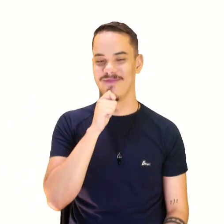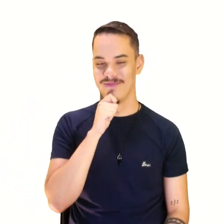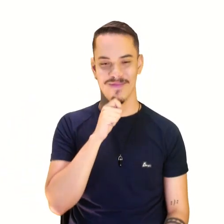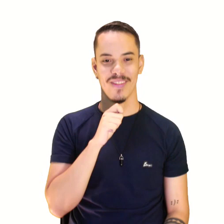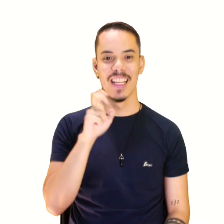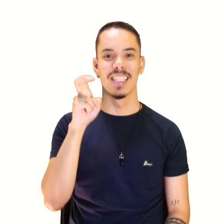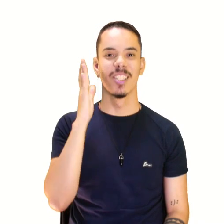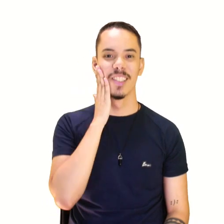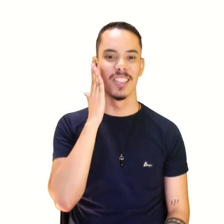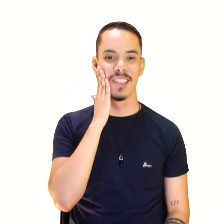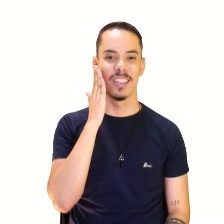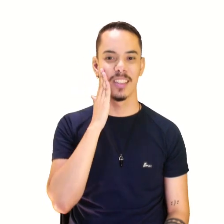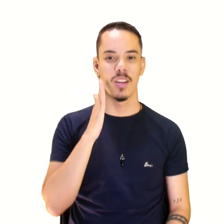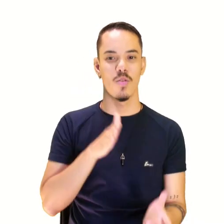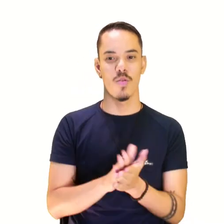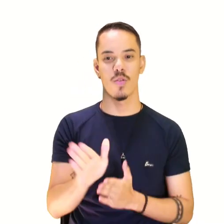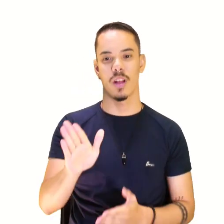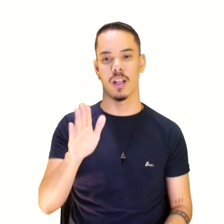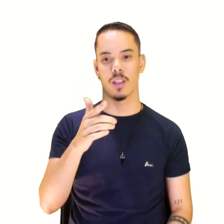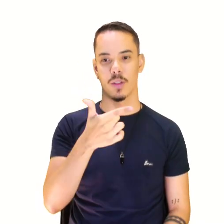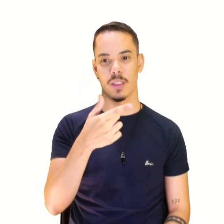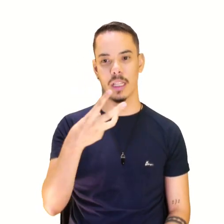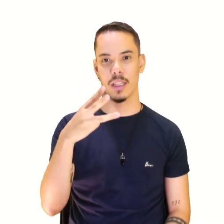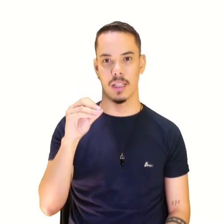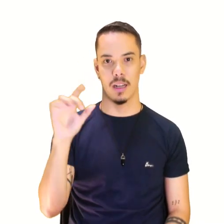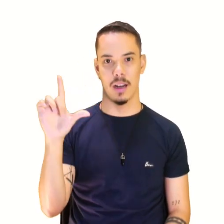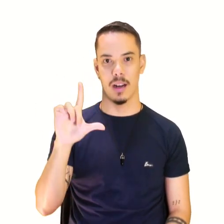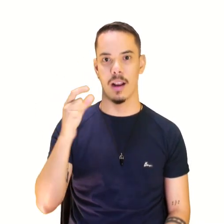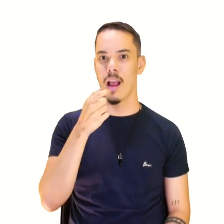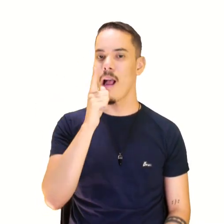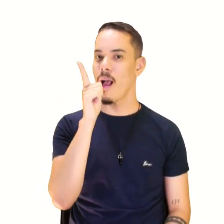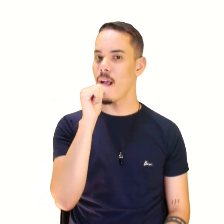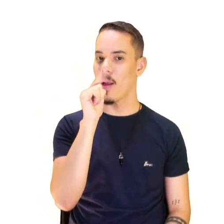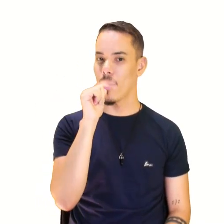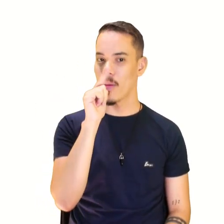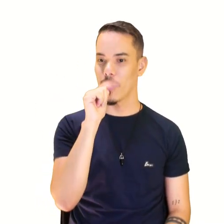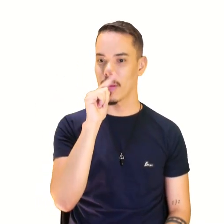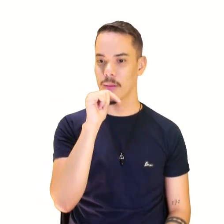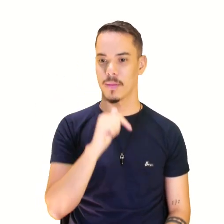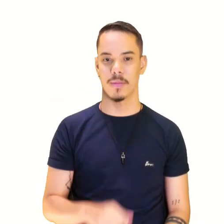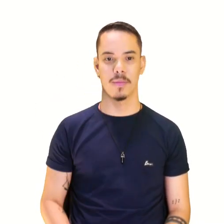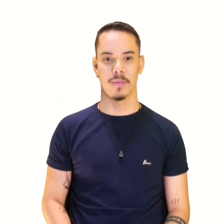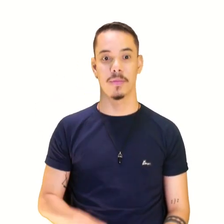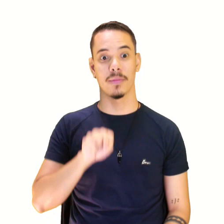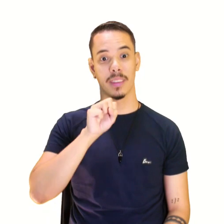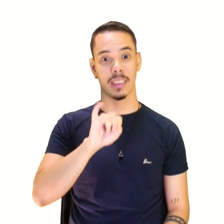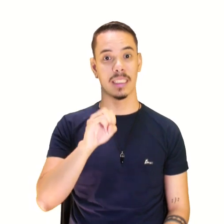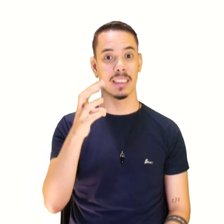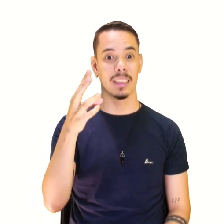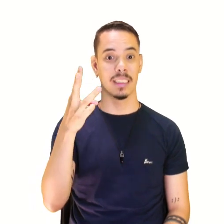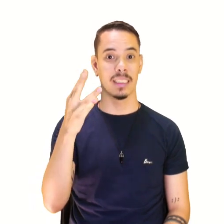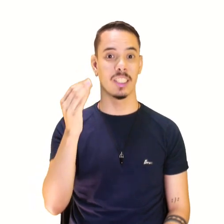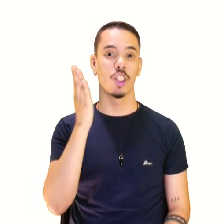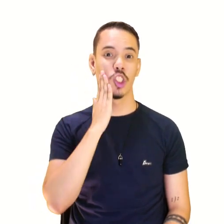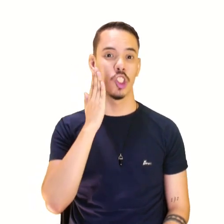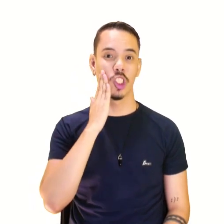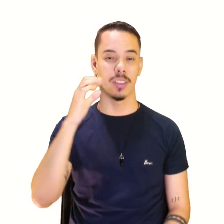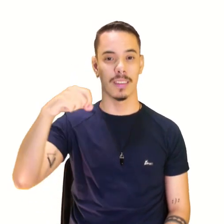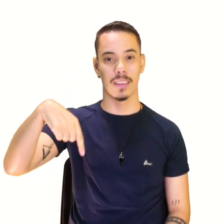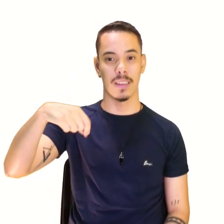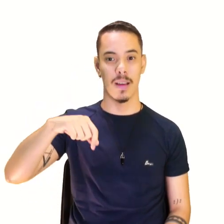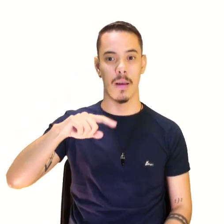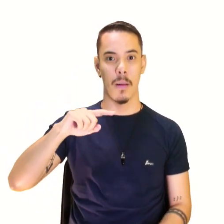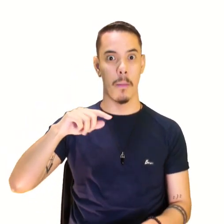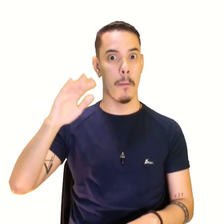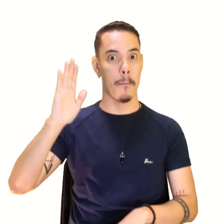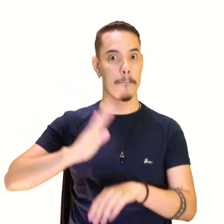desperdiçados 230 litros de água. Vixe, Maria, e se forem 30 dias? Nossa Senhora. Mais litros